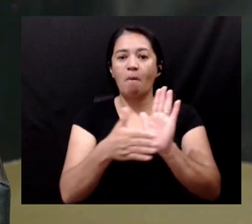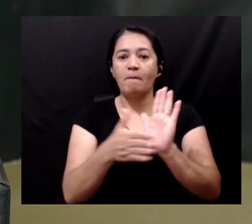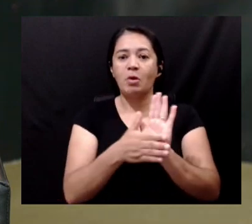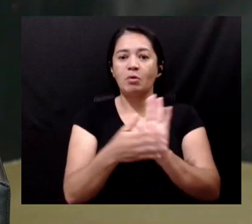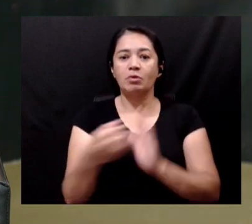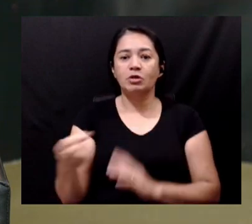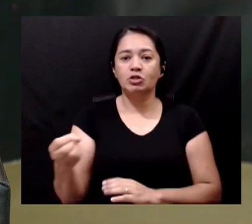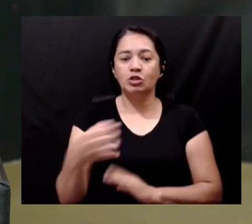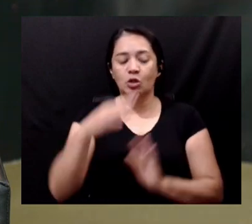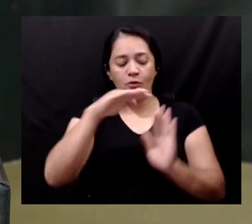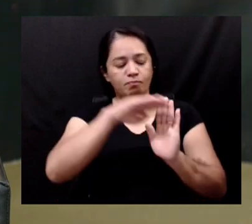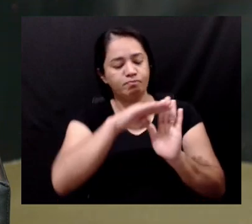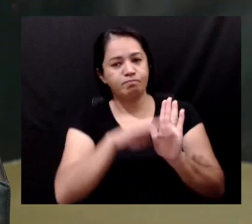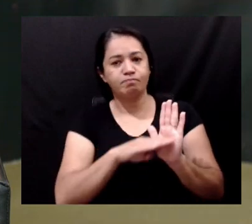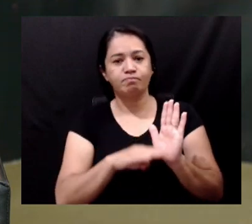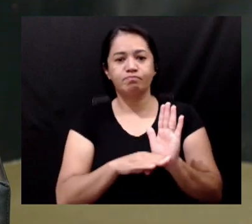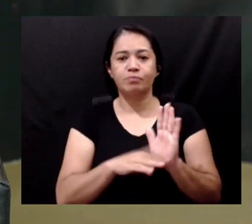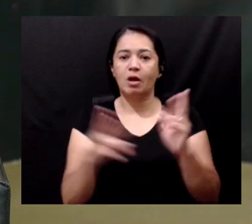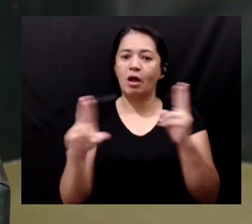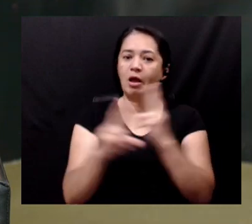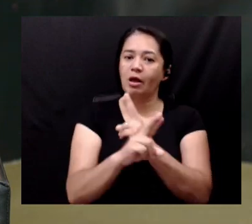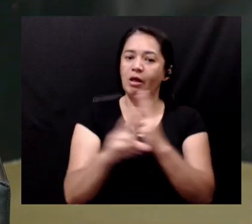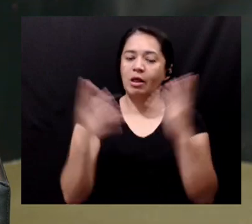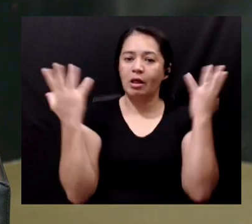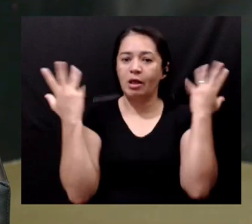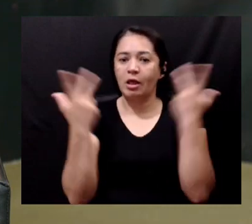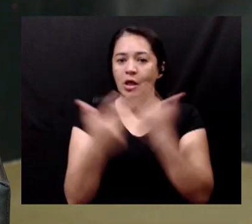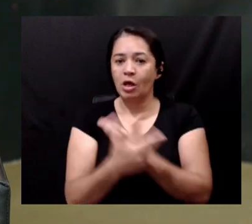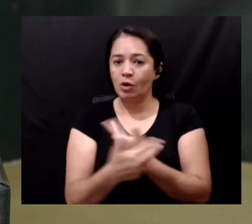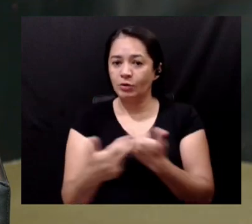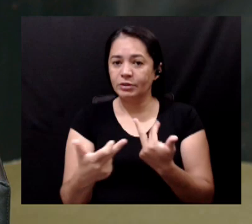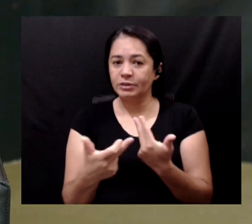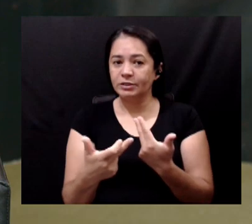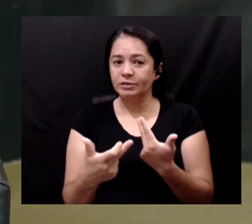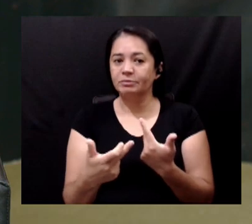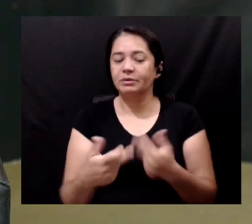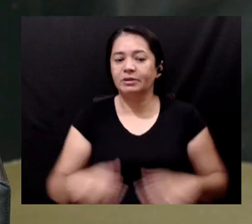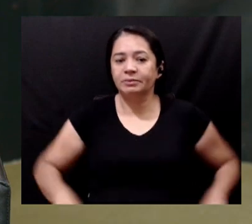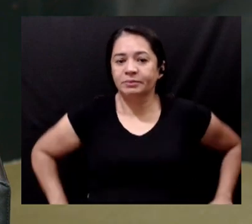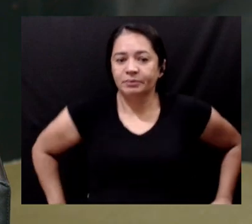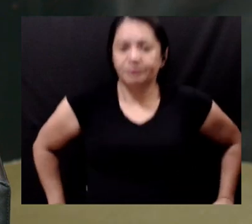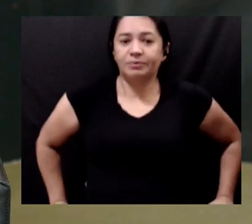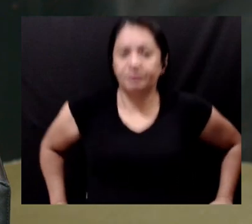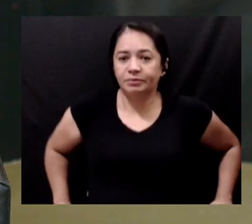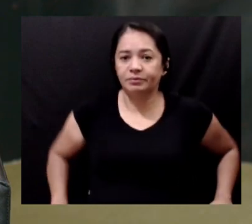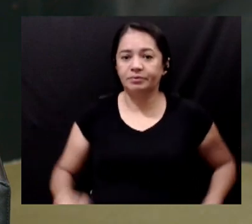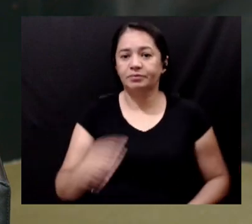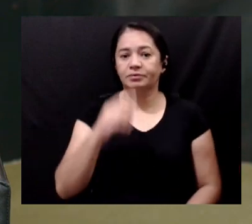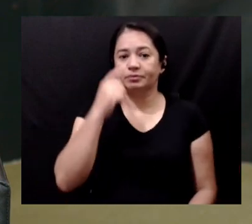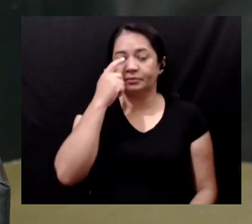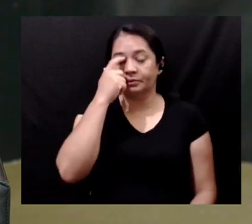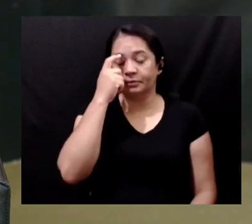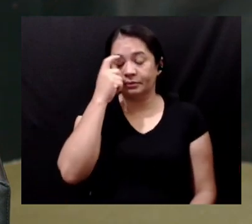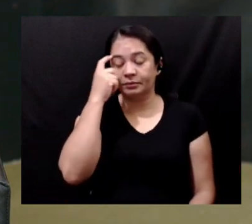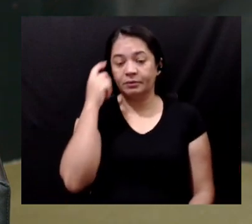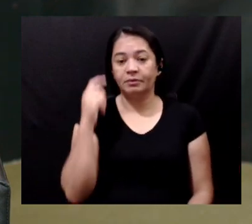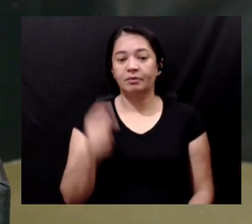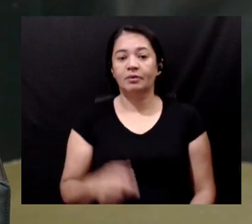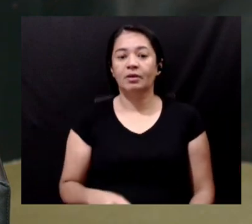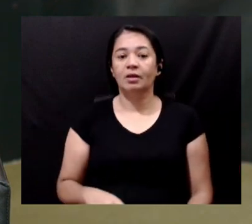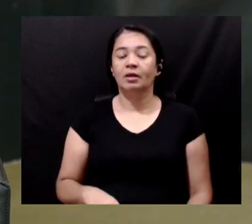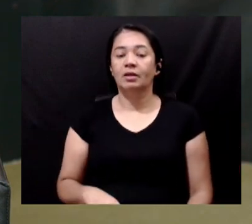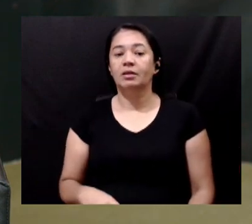padrões relacionados aos animais domésticos e selvagens do município, tá? Lembrando você que a reunião é